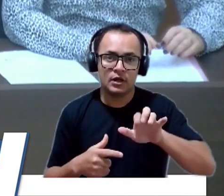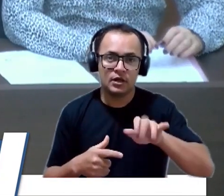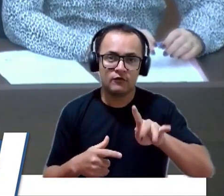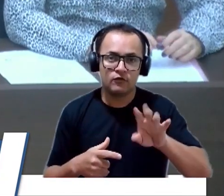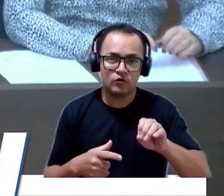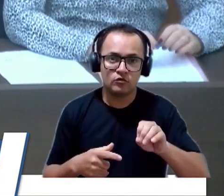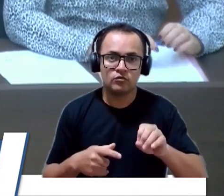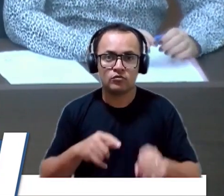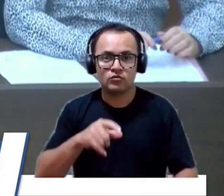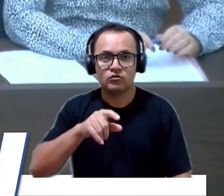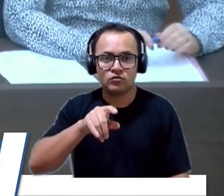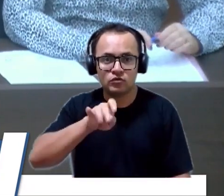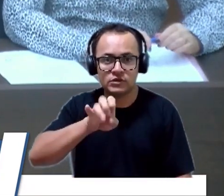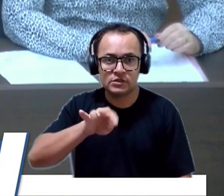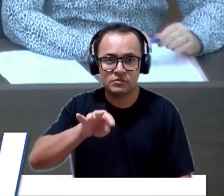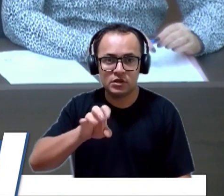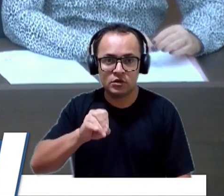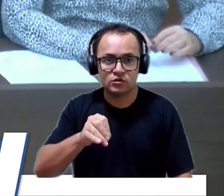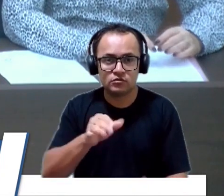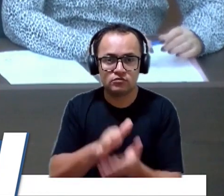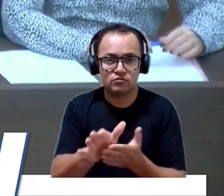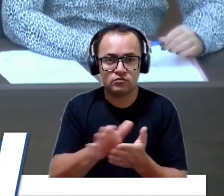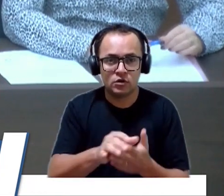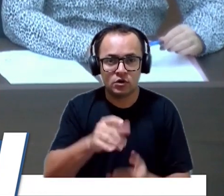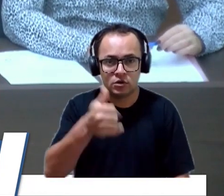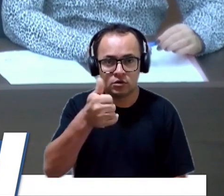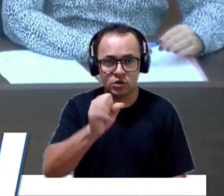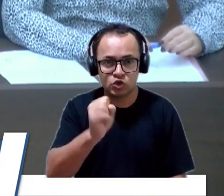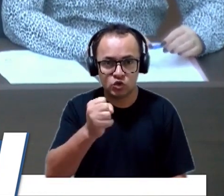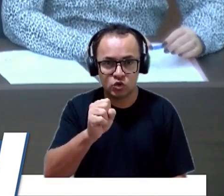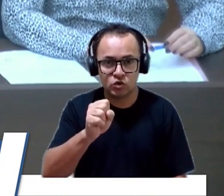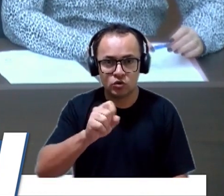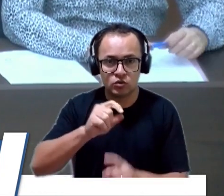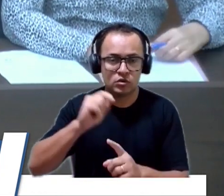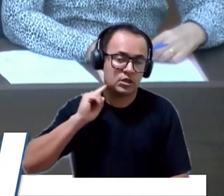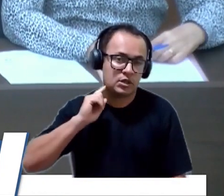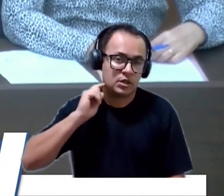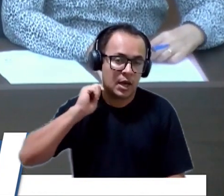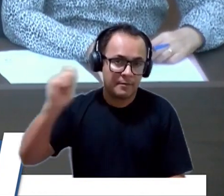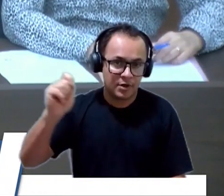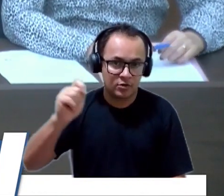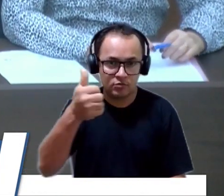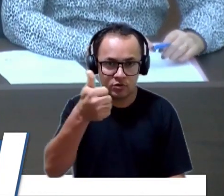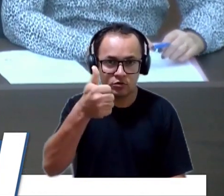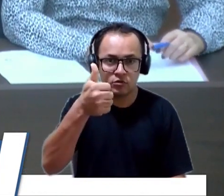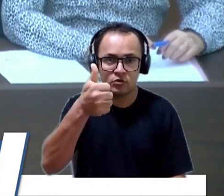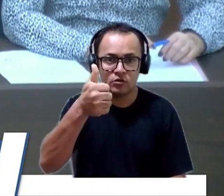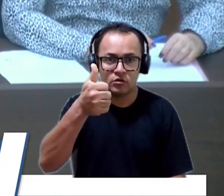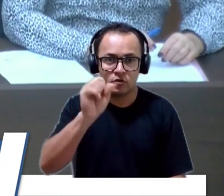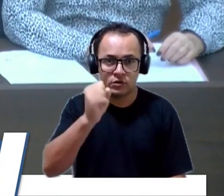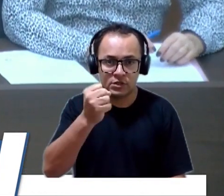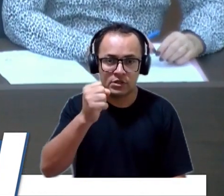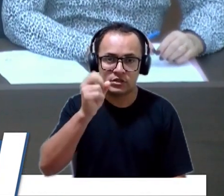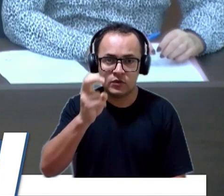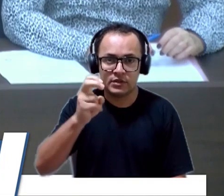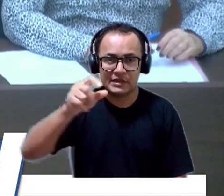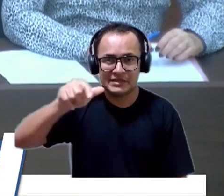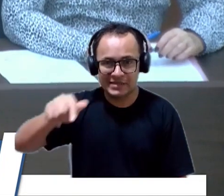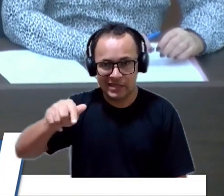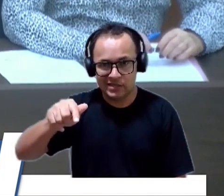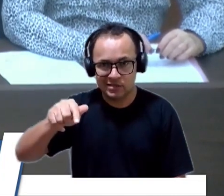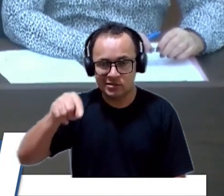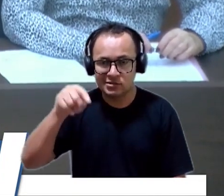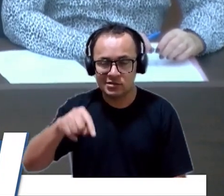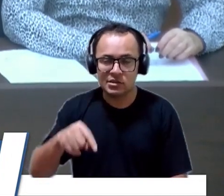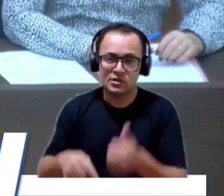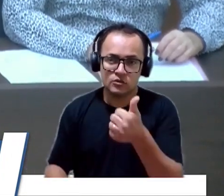livro publicado em 18 de abril de 1957. Sendo assim, para comemorar os 166